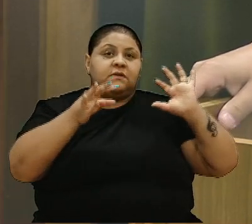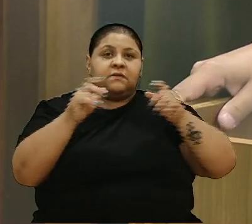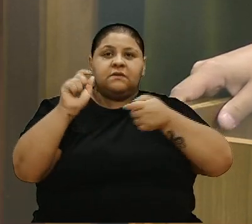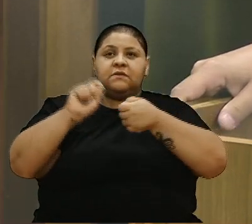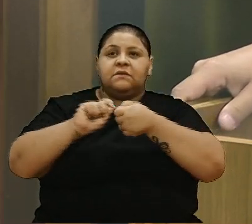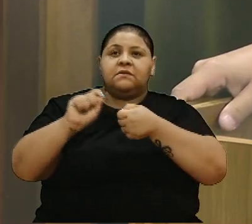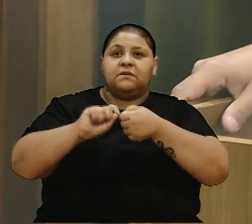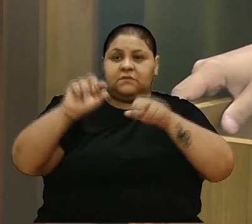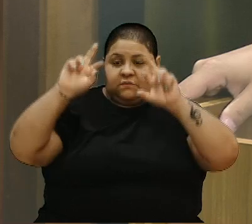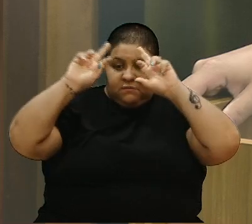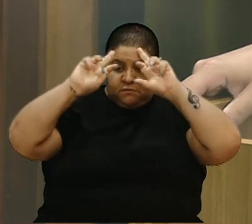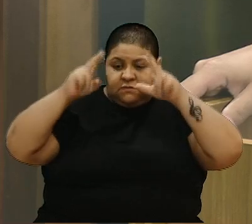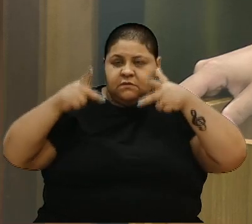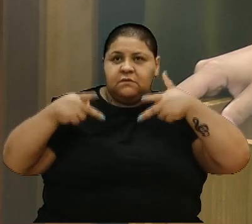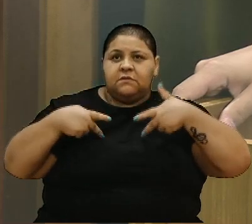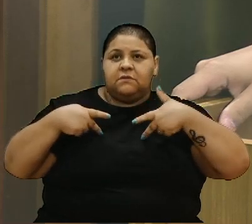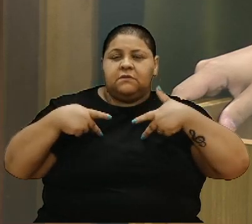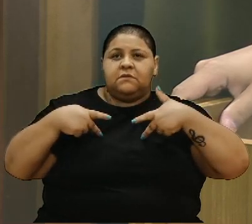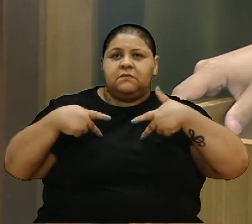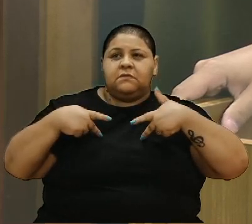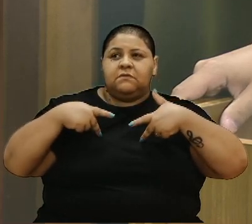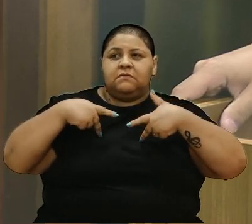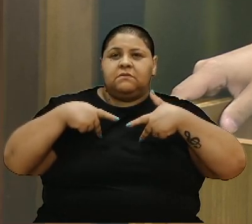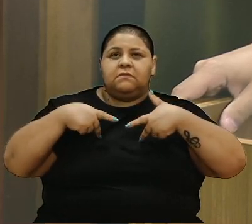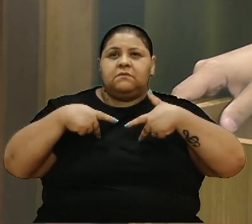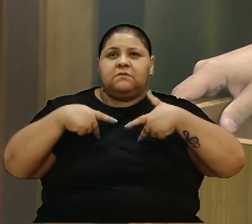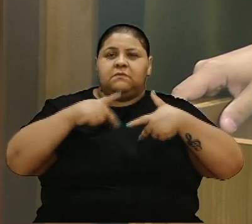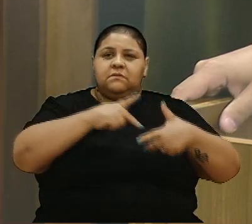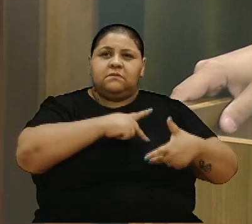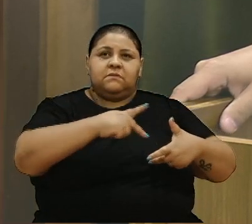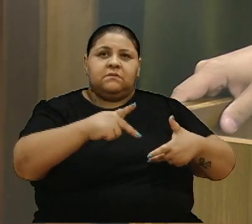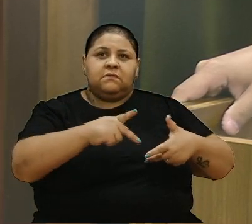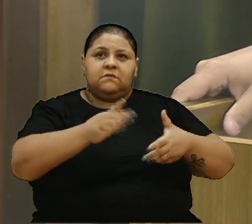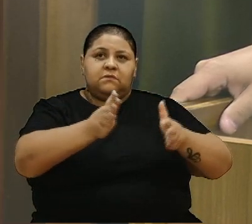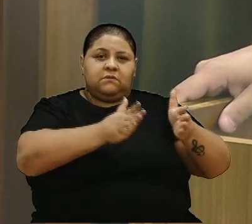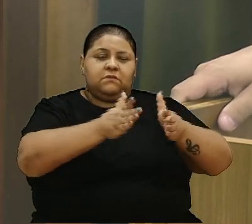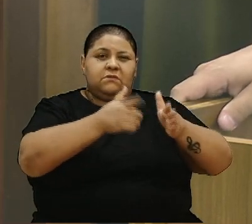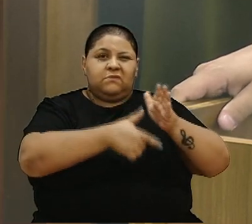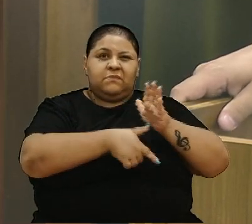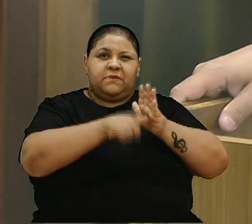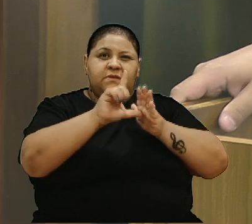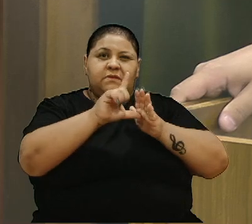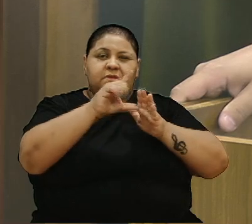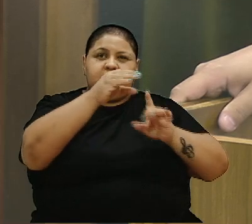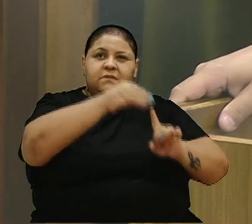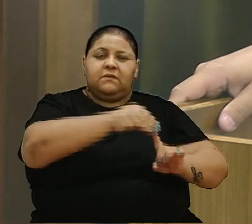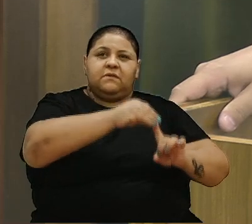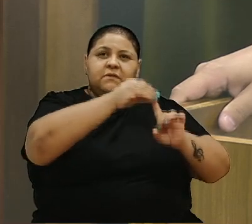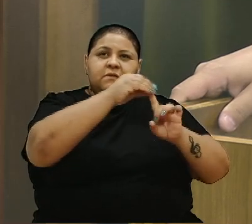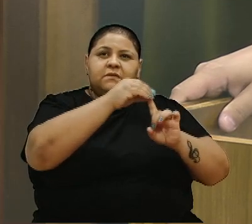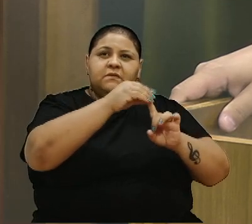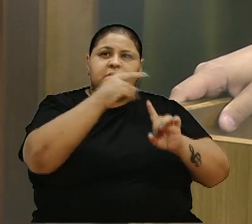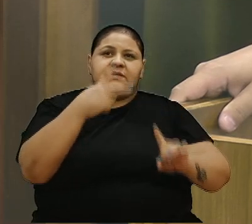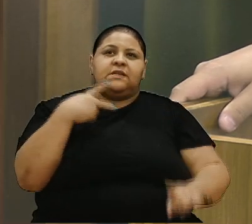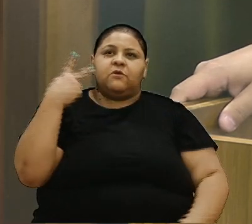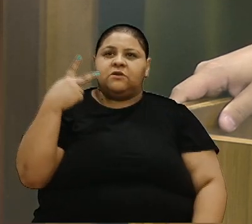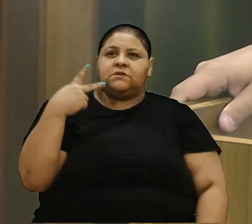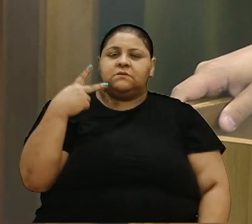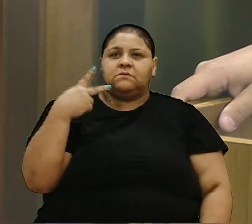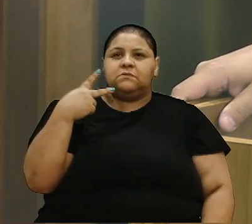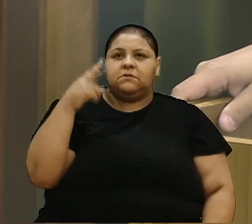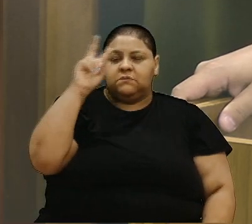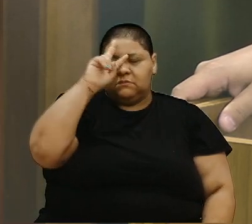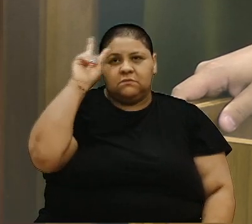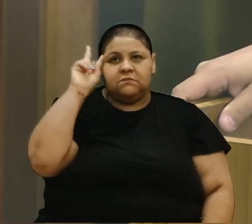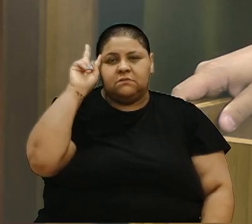aqui um reconhecimento aos presidentes da legislatura anterior, especialmente, ao vereador